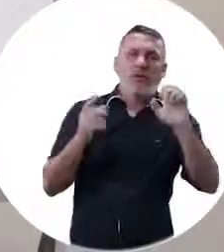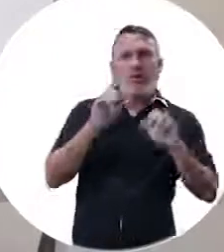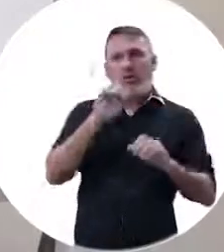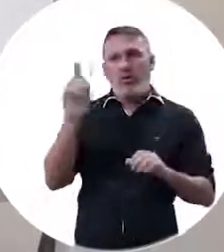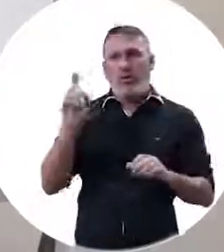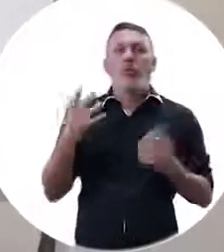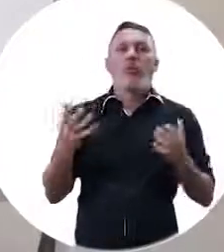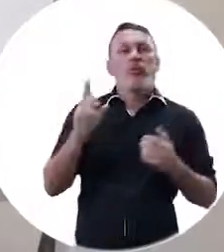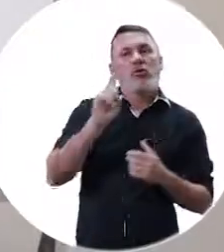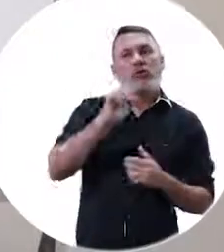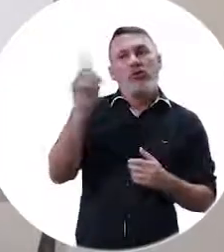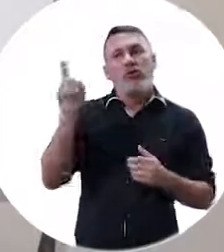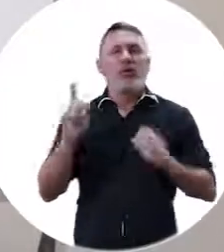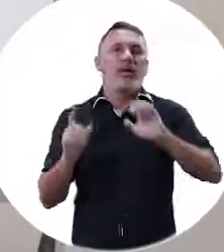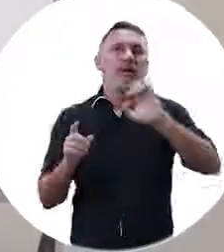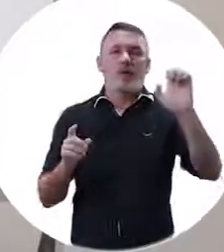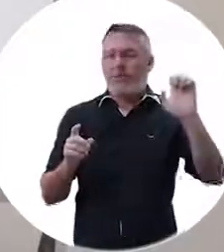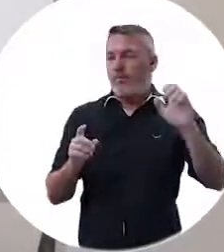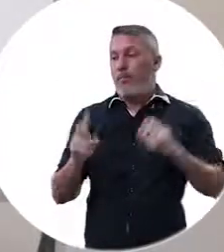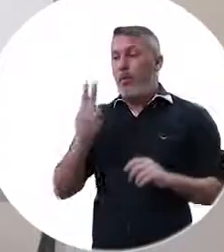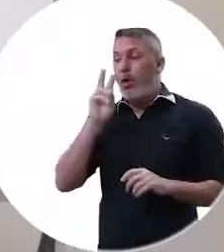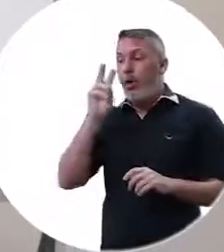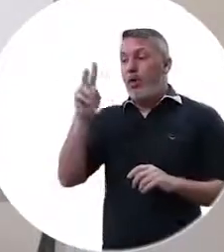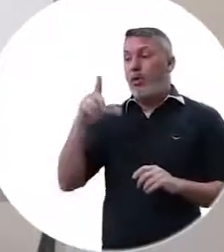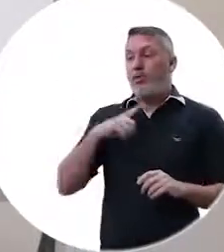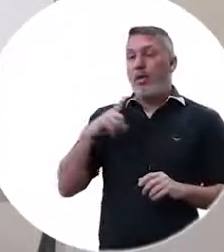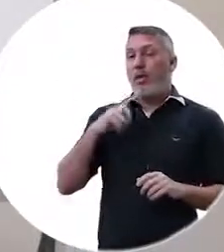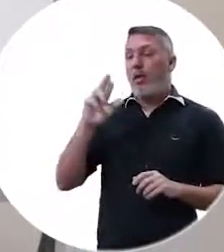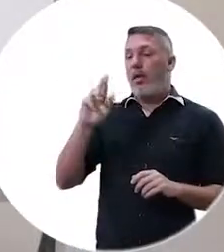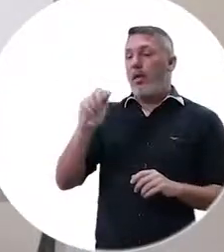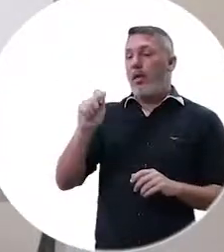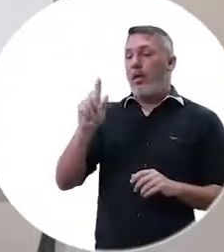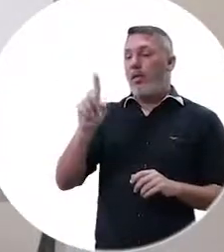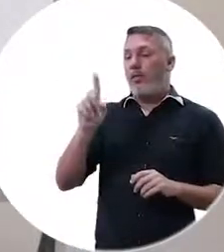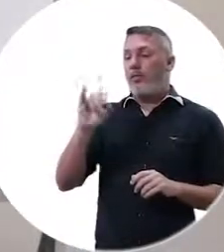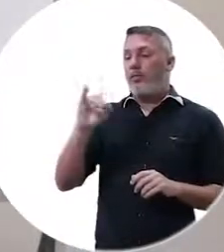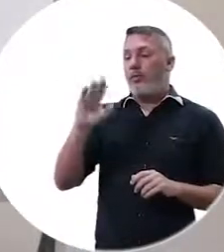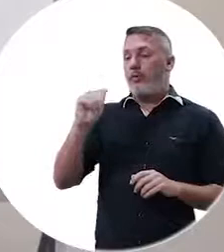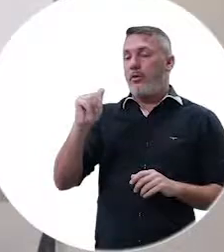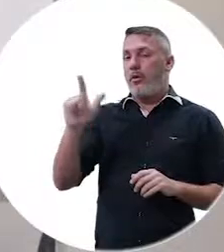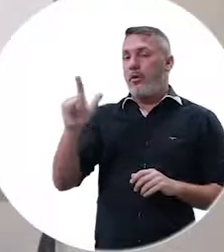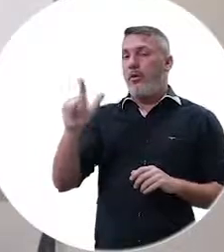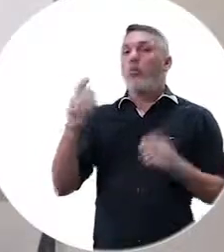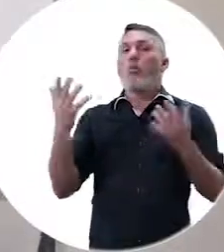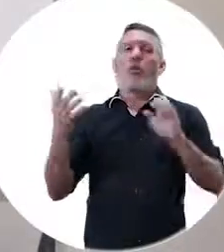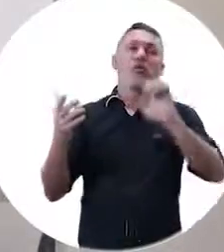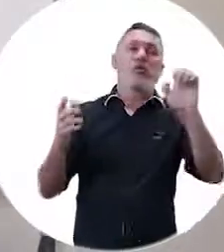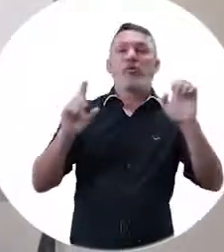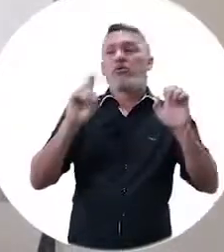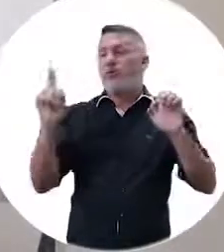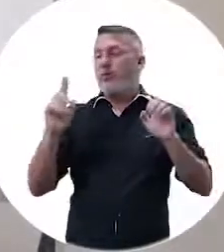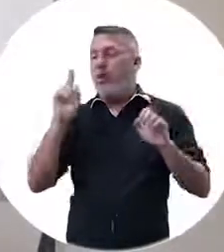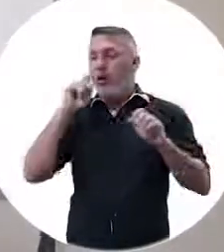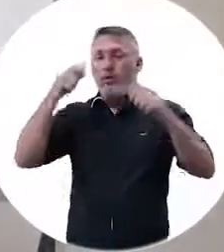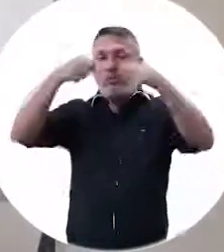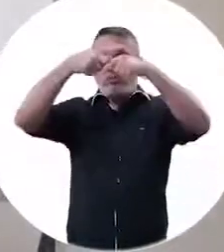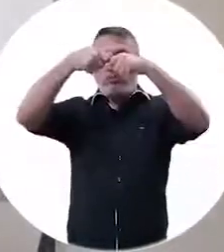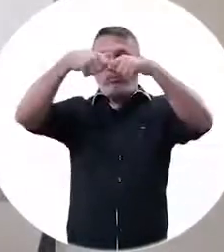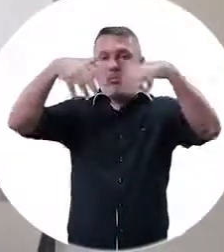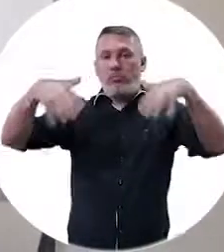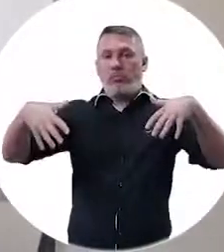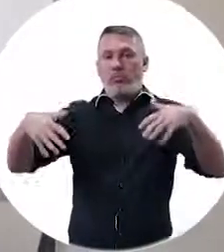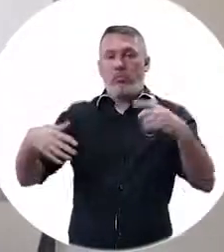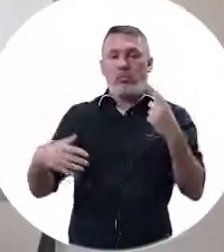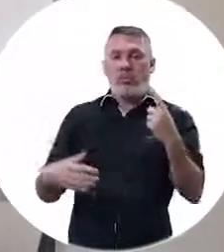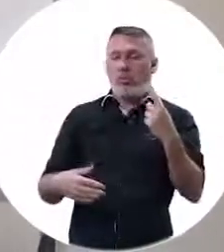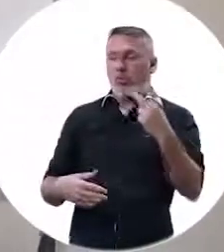esquerda? Da esquerda para a direita, porque o radical mais próximo da ponta está aqui. Ó, 1, 2, 3, o primeiro